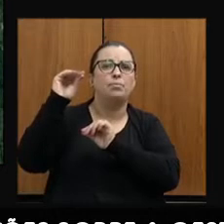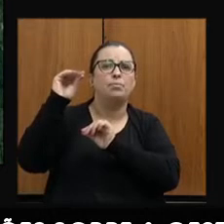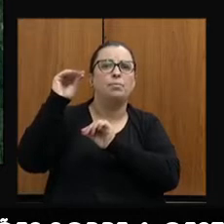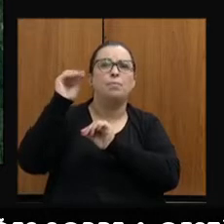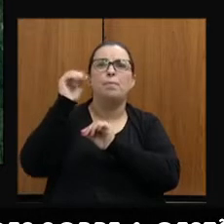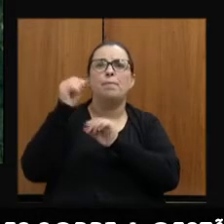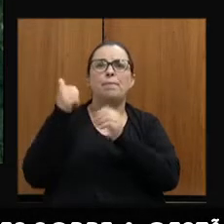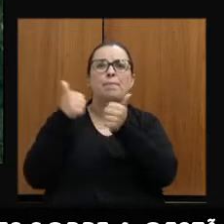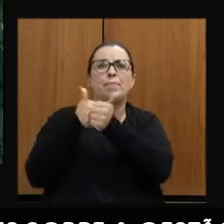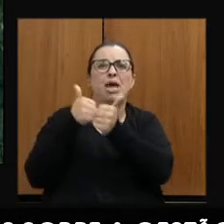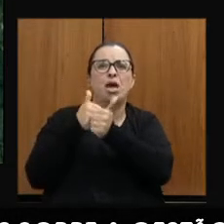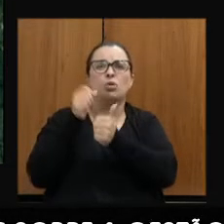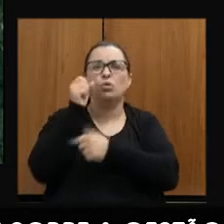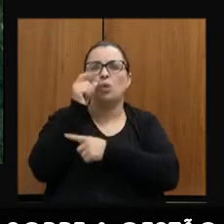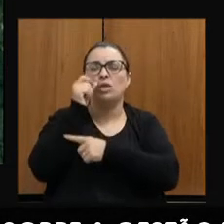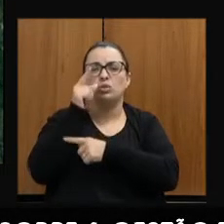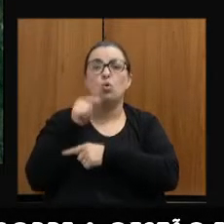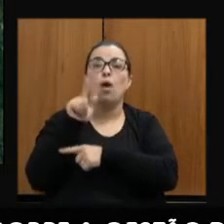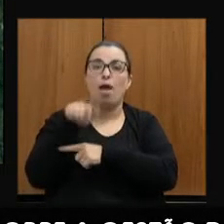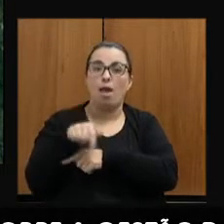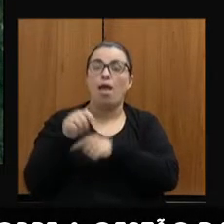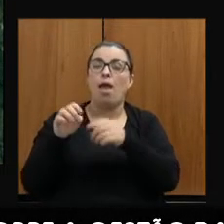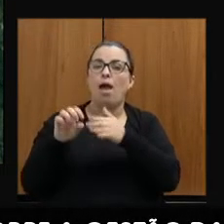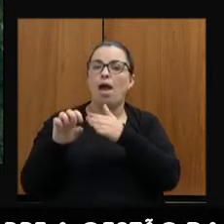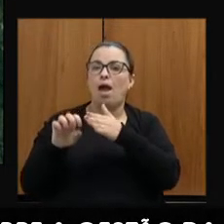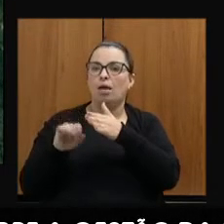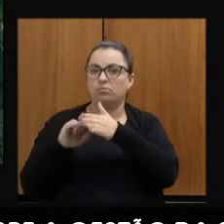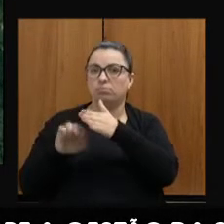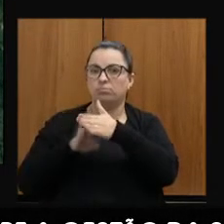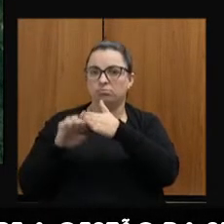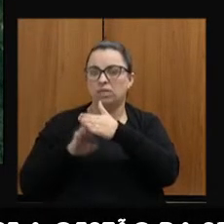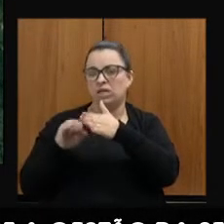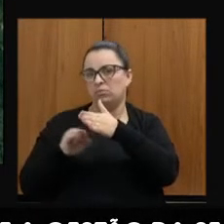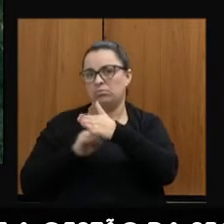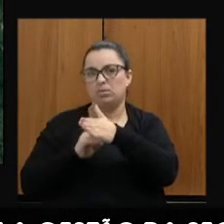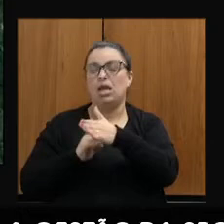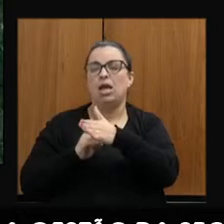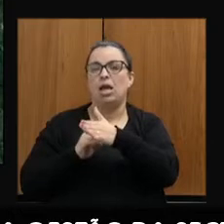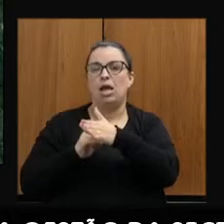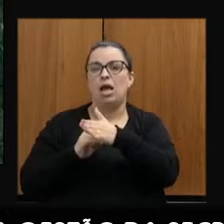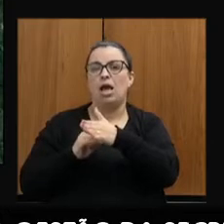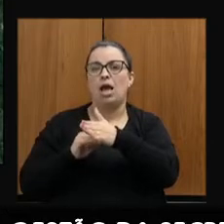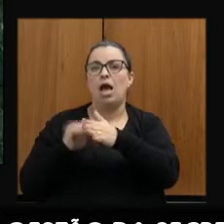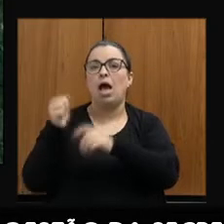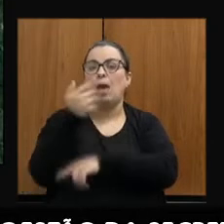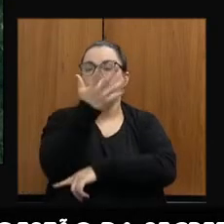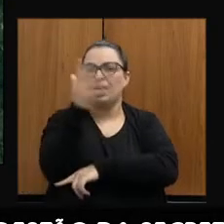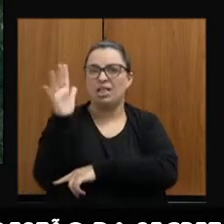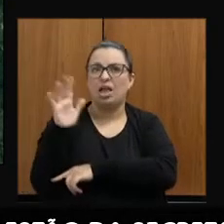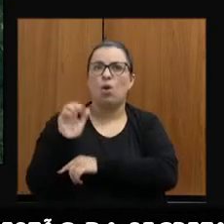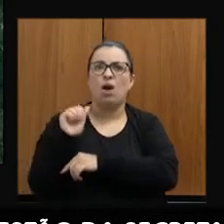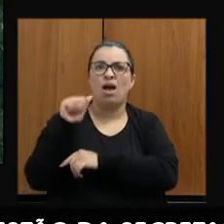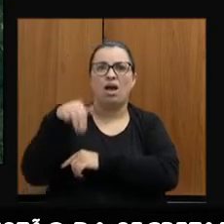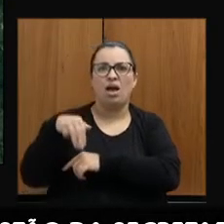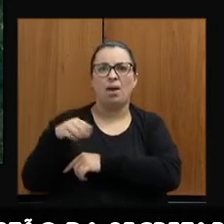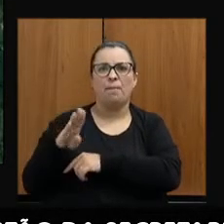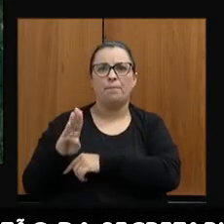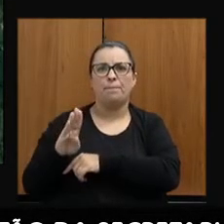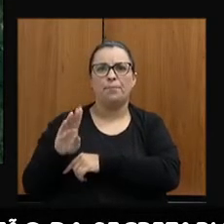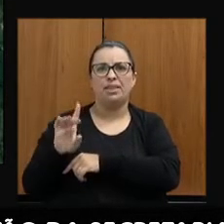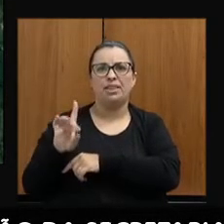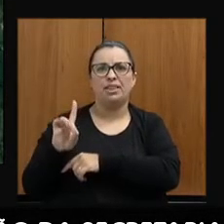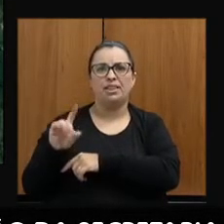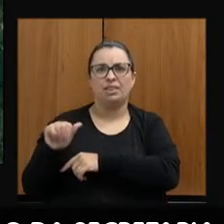pelas entidades ambientais em especial a anda a e esse pedido foi atendido e